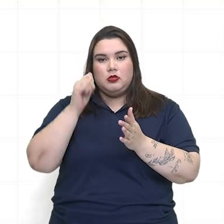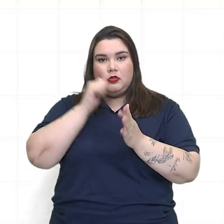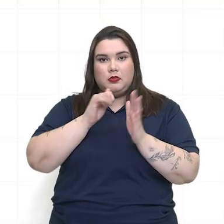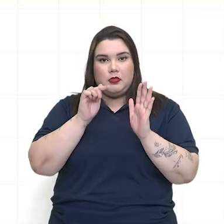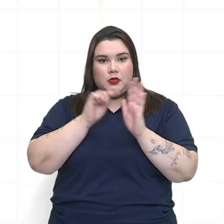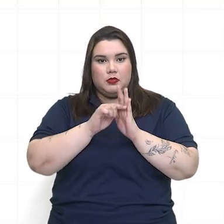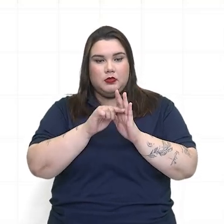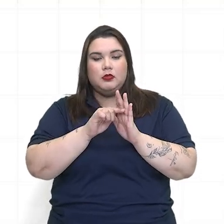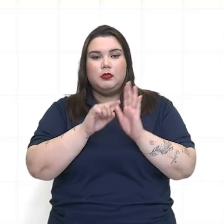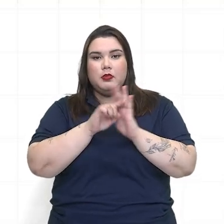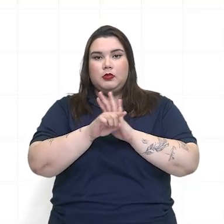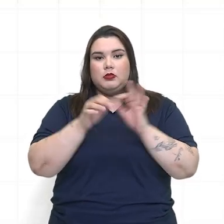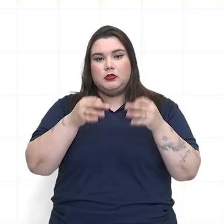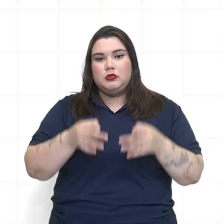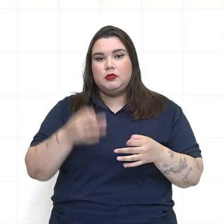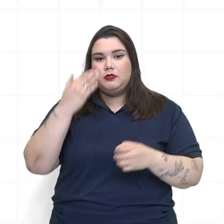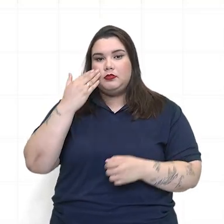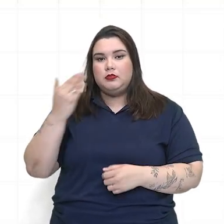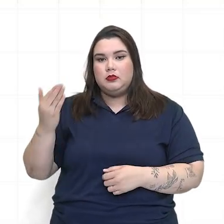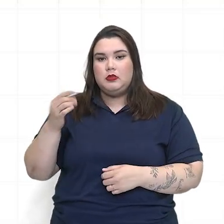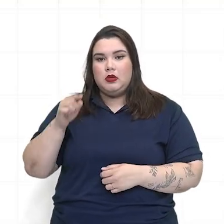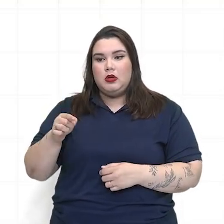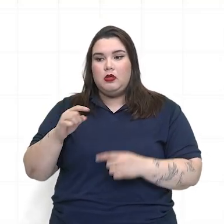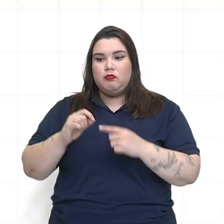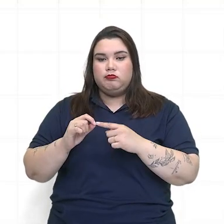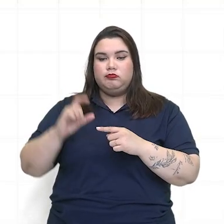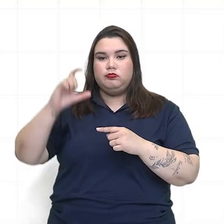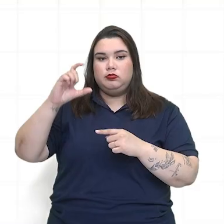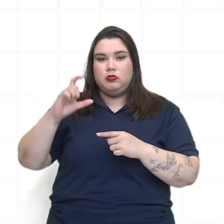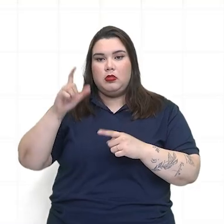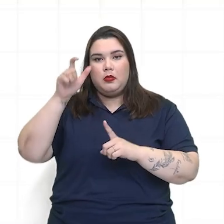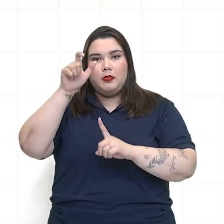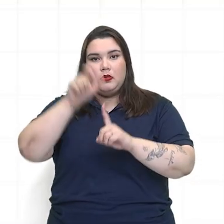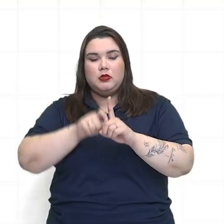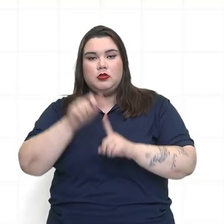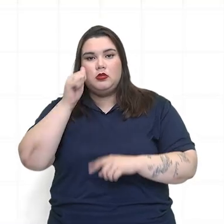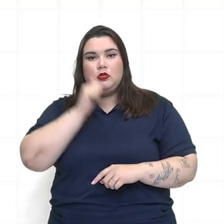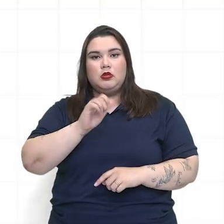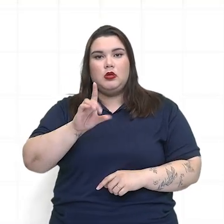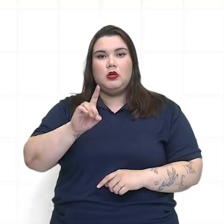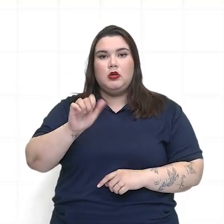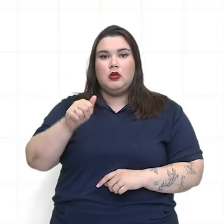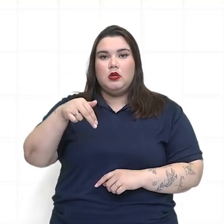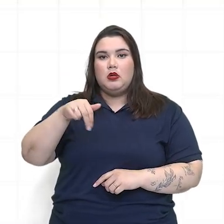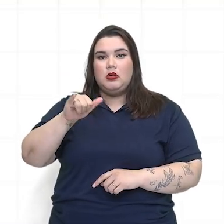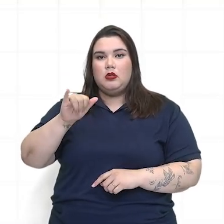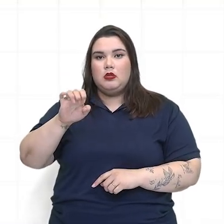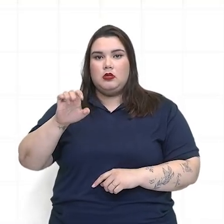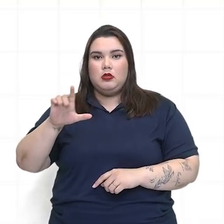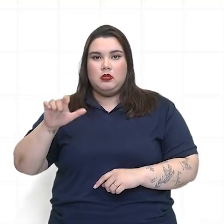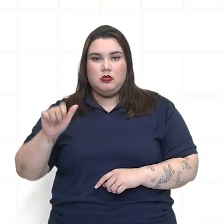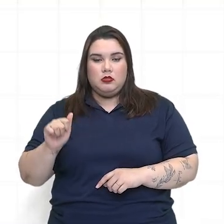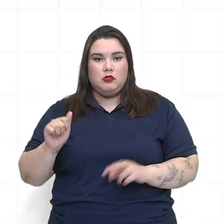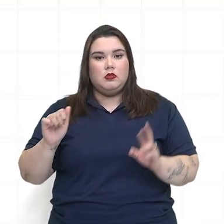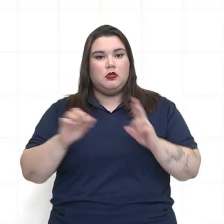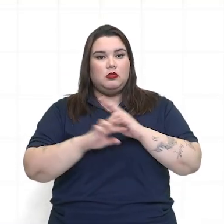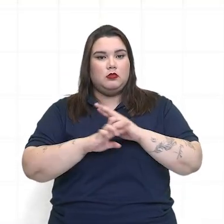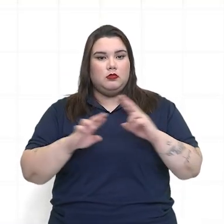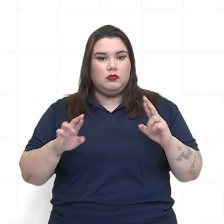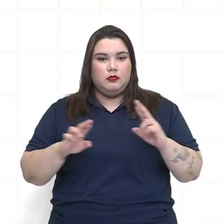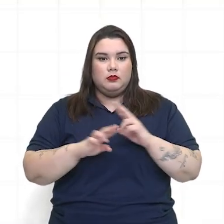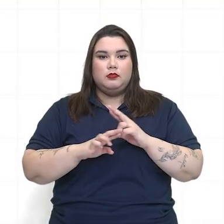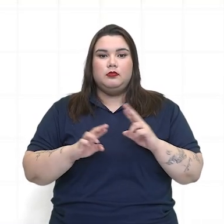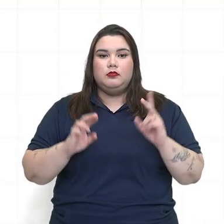anterior, né, é essa. A maior coluna pertence à personagem Daniela, né? De acordo